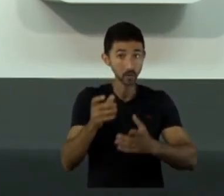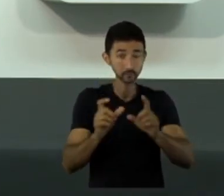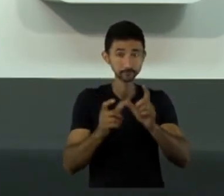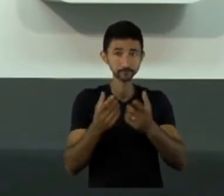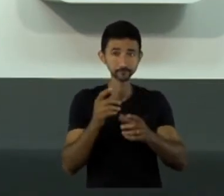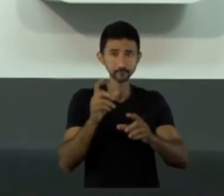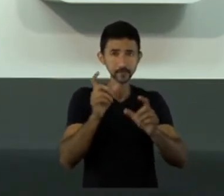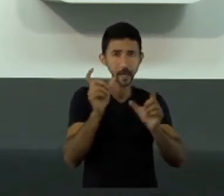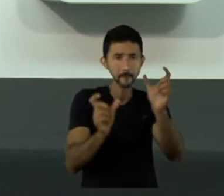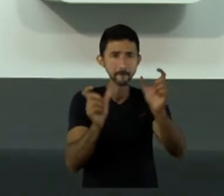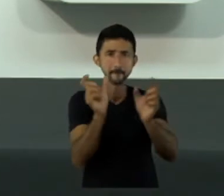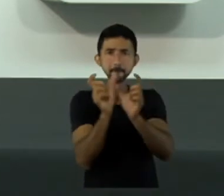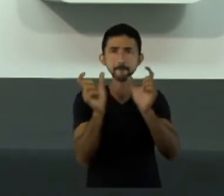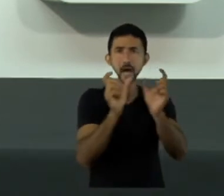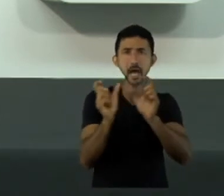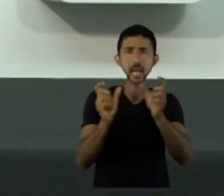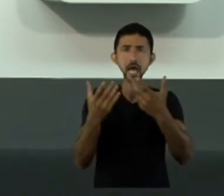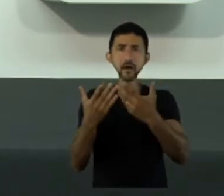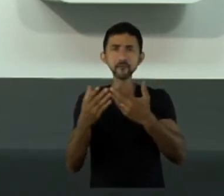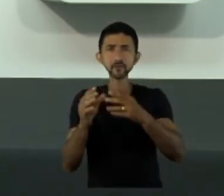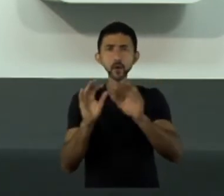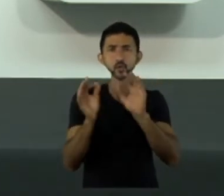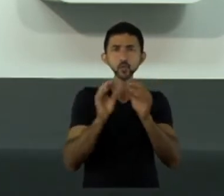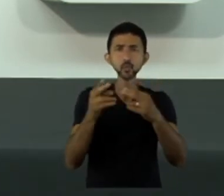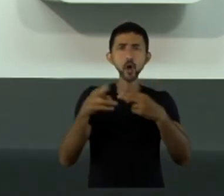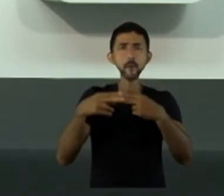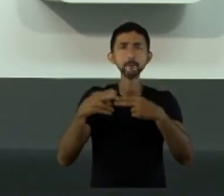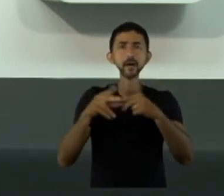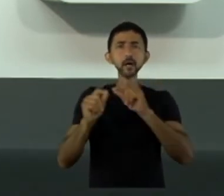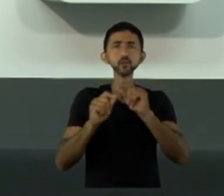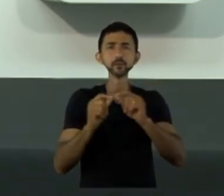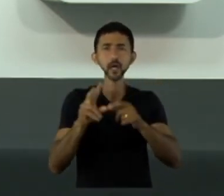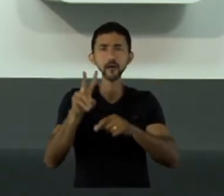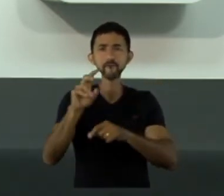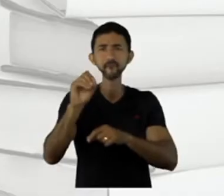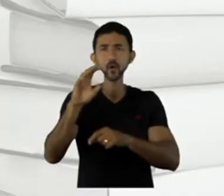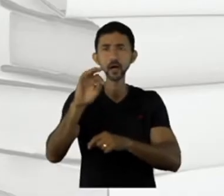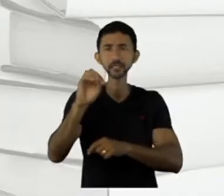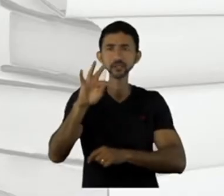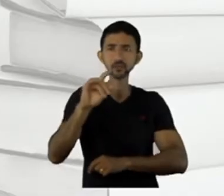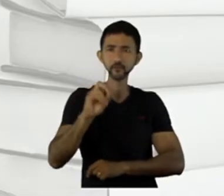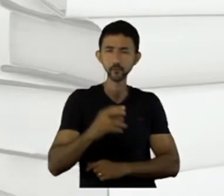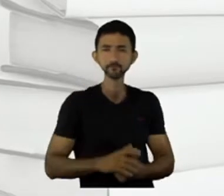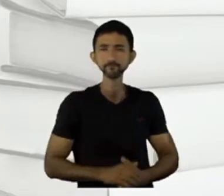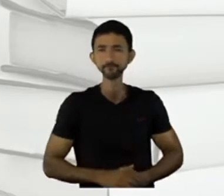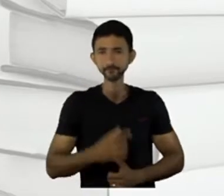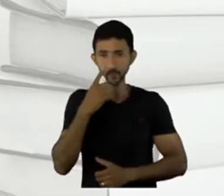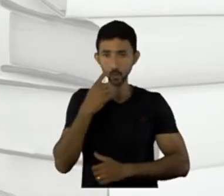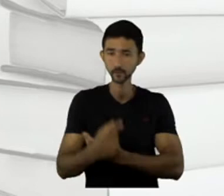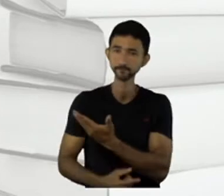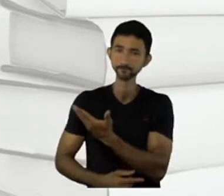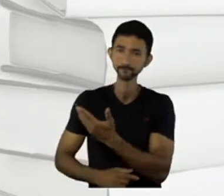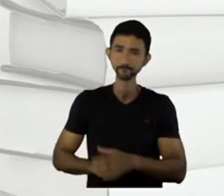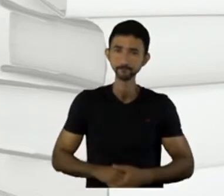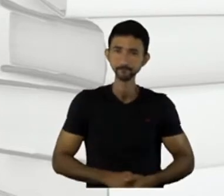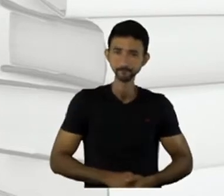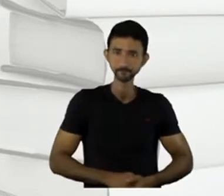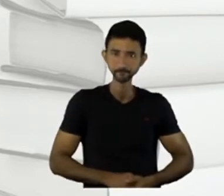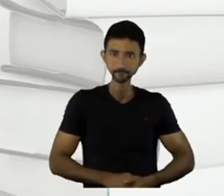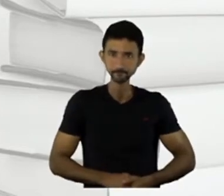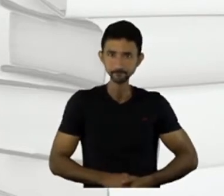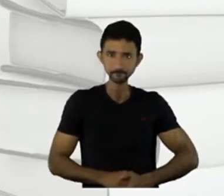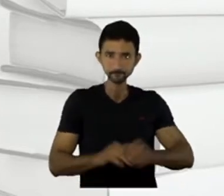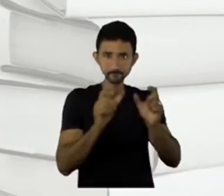tela quais são as palavrinhas que a gente pode considerar que neste caso é um vocativo. Olhem aí com atenção. No